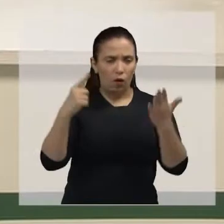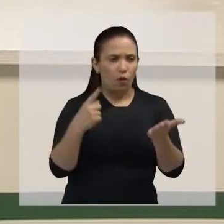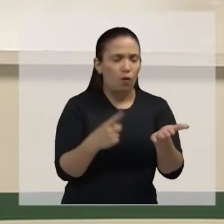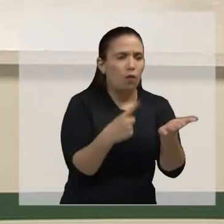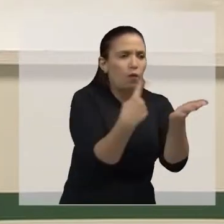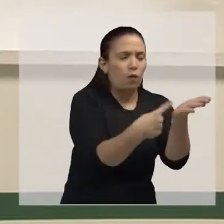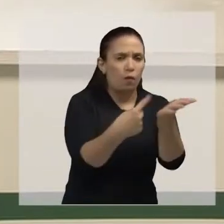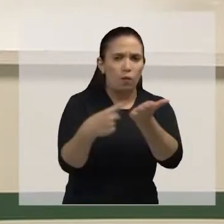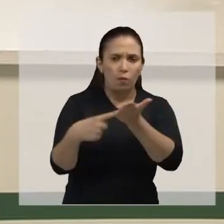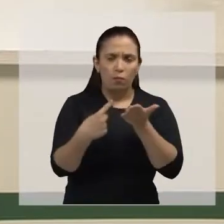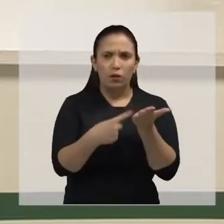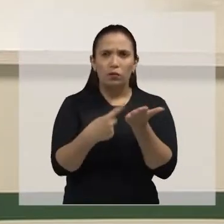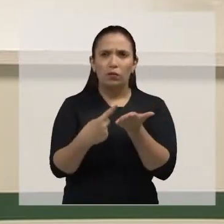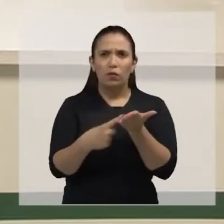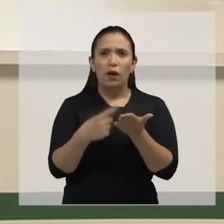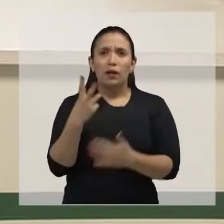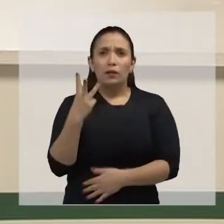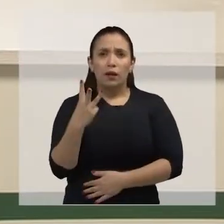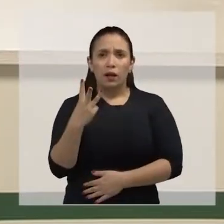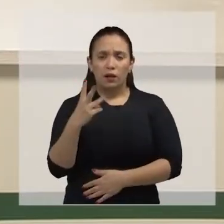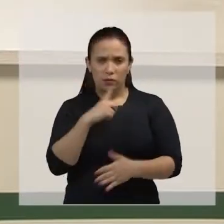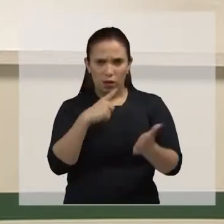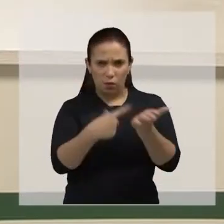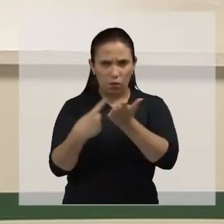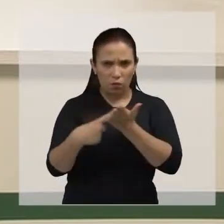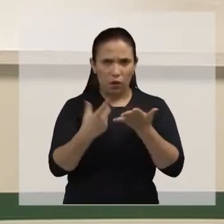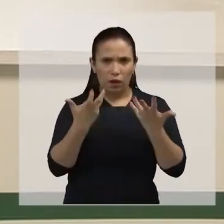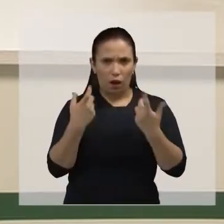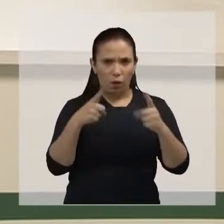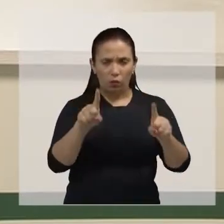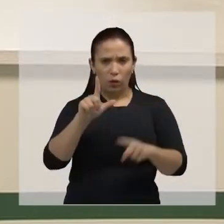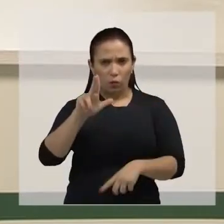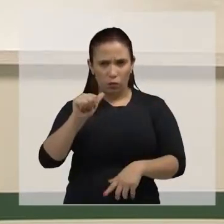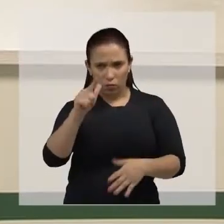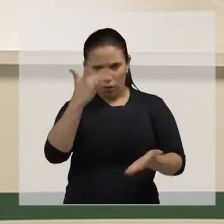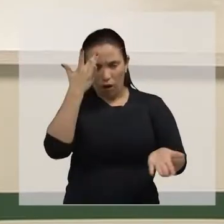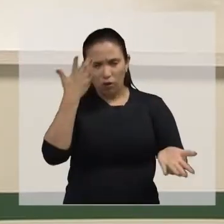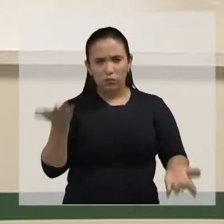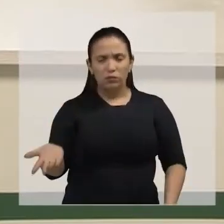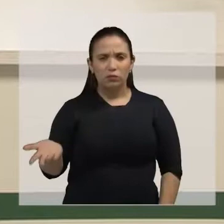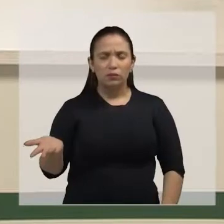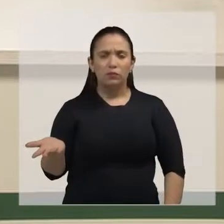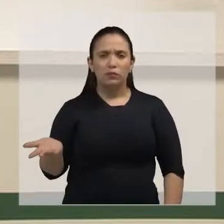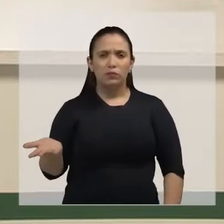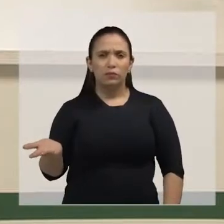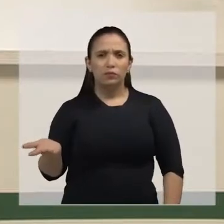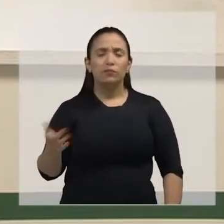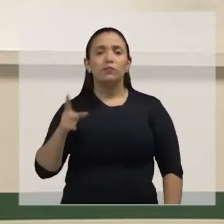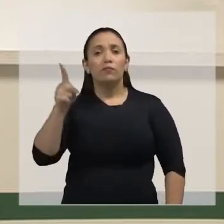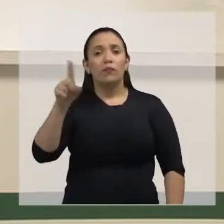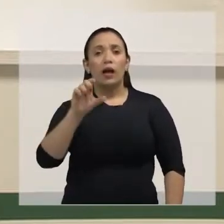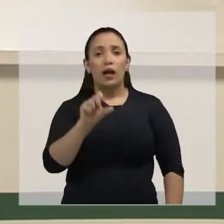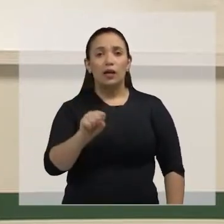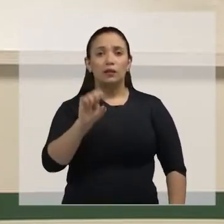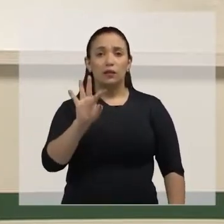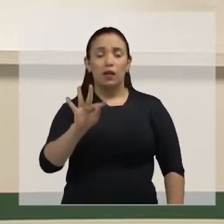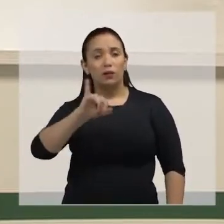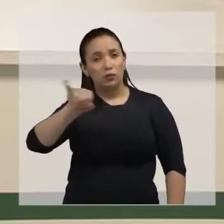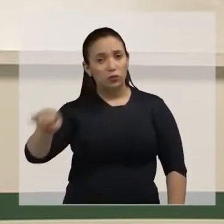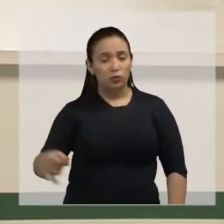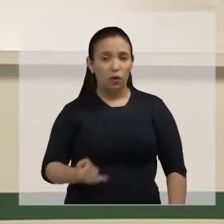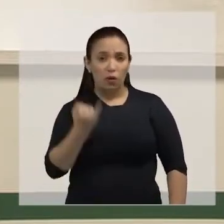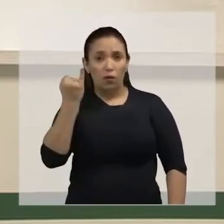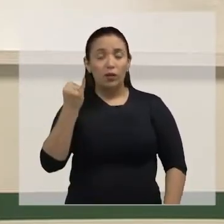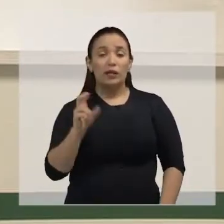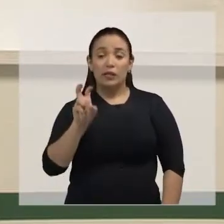lá do outro tribunal. Os três estão combinados também para destruir o Lula. Né? Aí foi pro STJ. Aí foi pro STJ. Lá pro Supremo Tribunal de